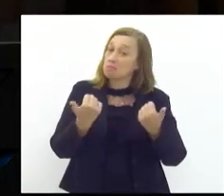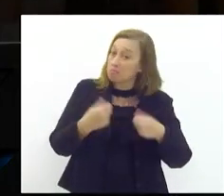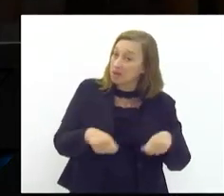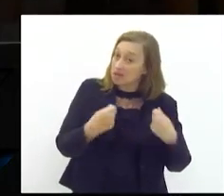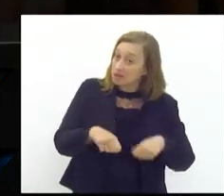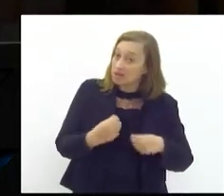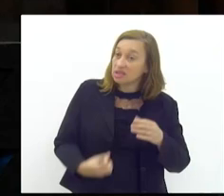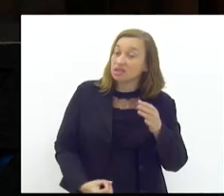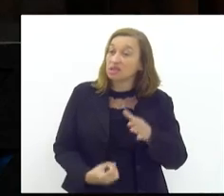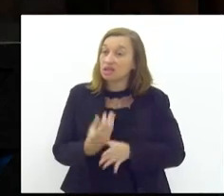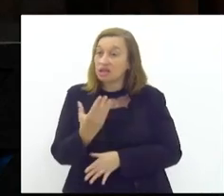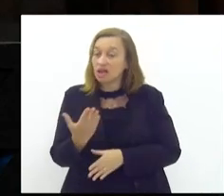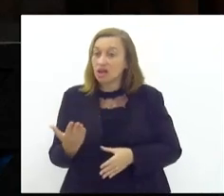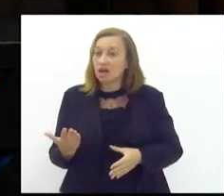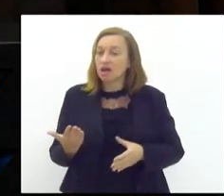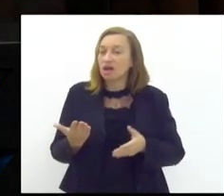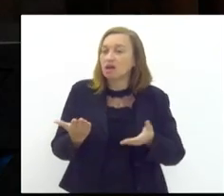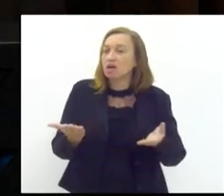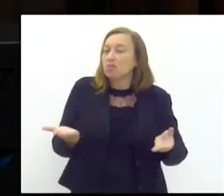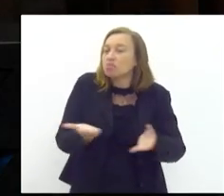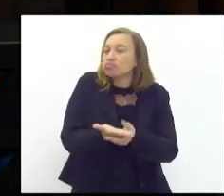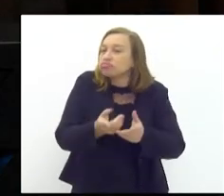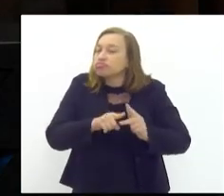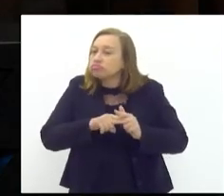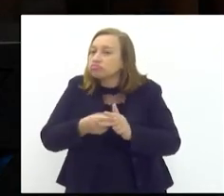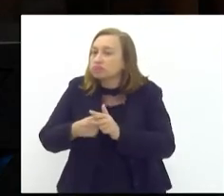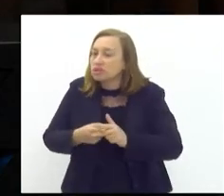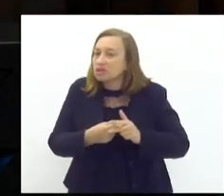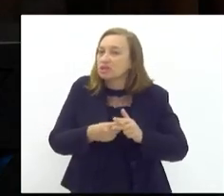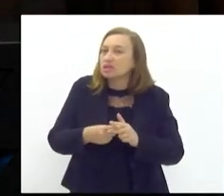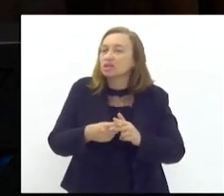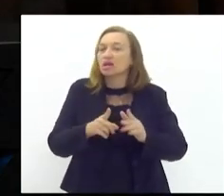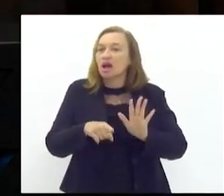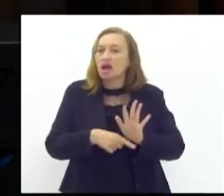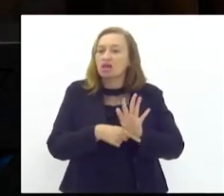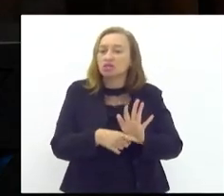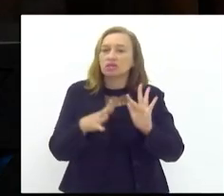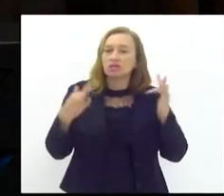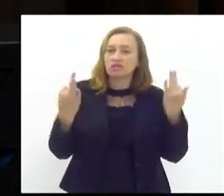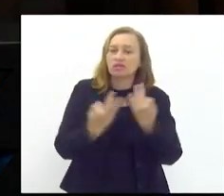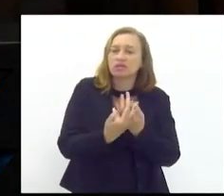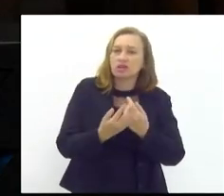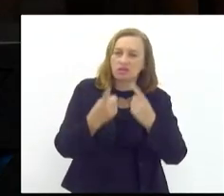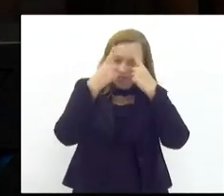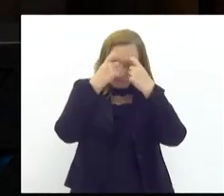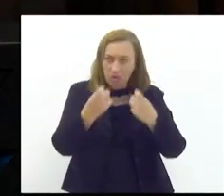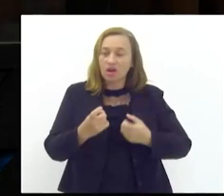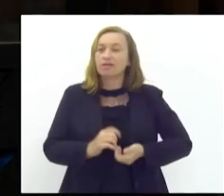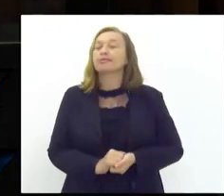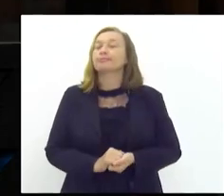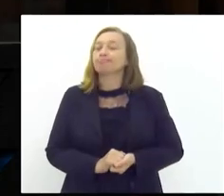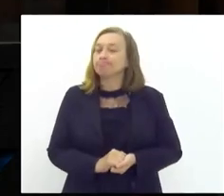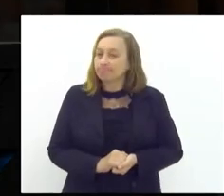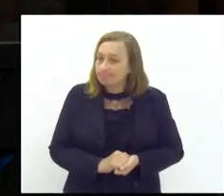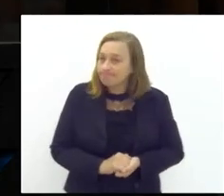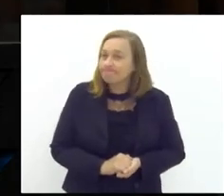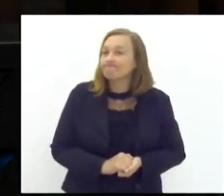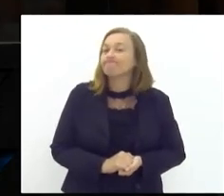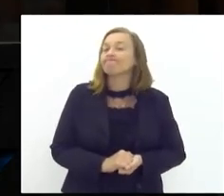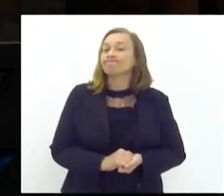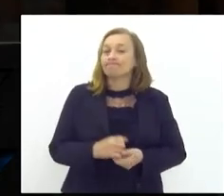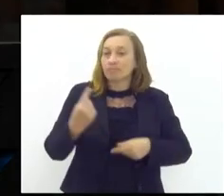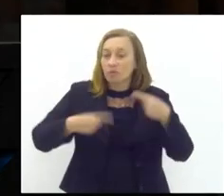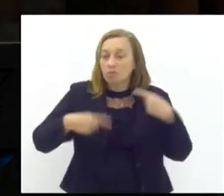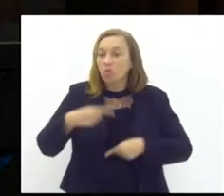construir processos de reparação para essas famílias vítimas da truculência da